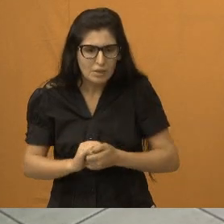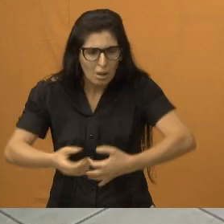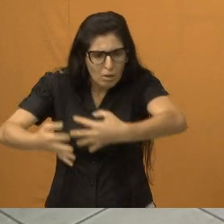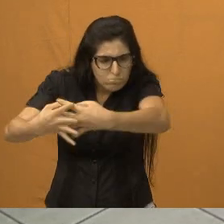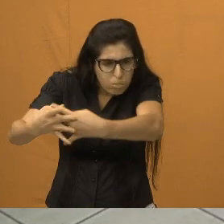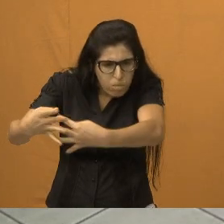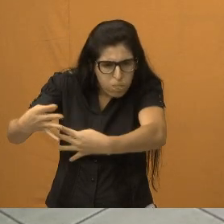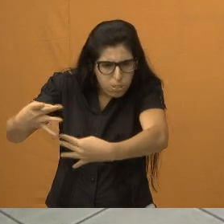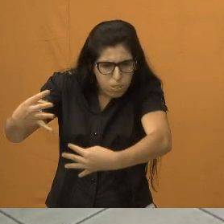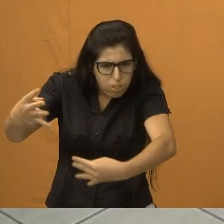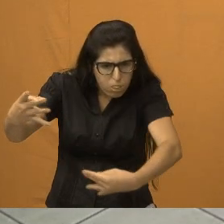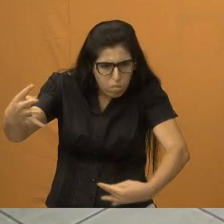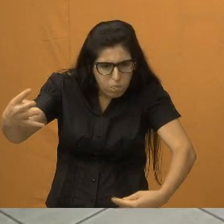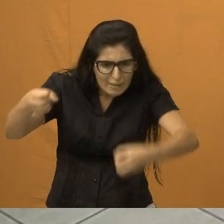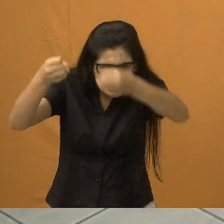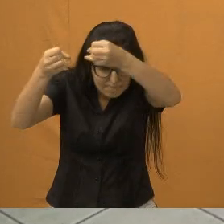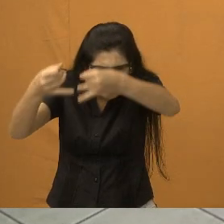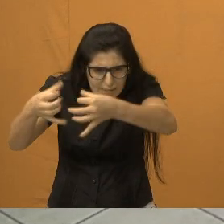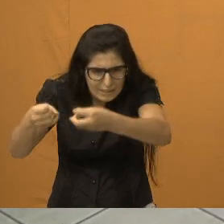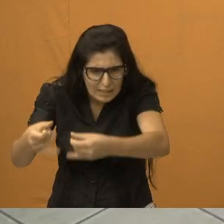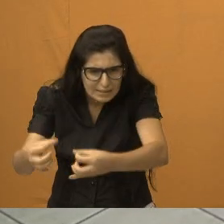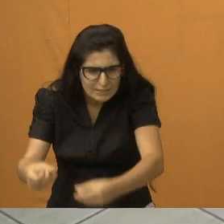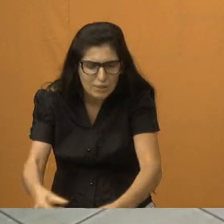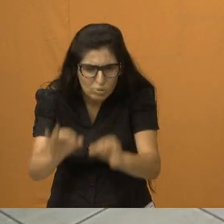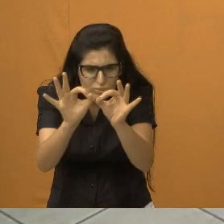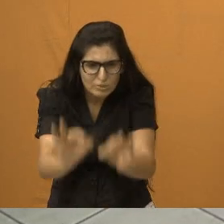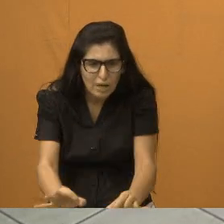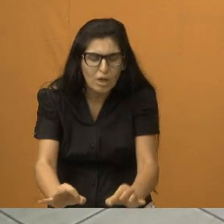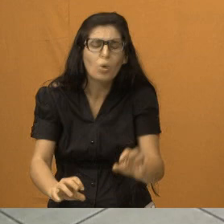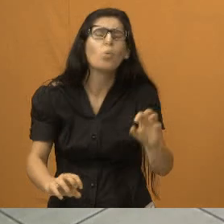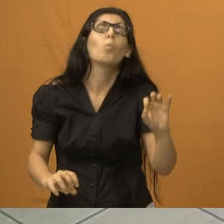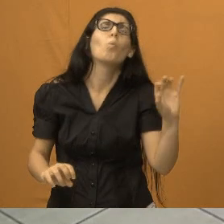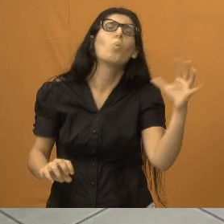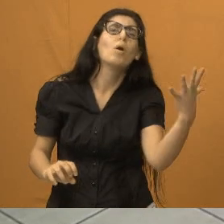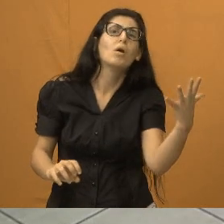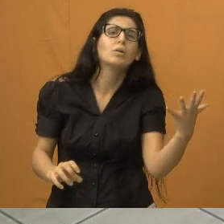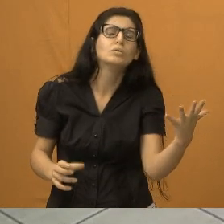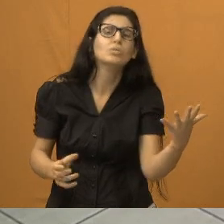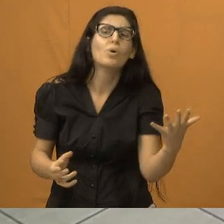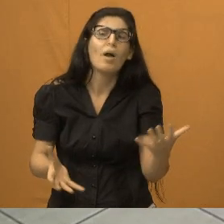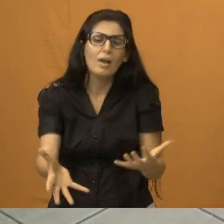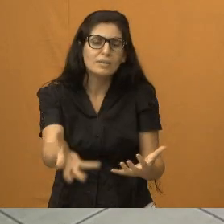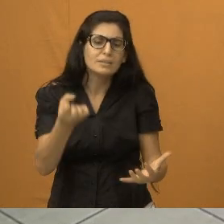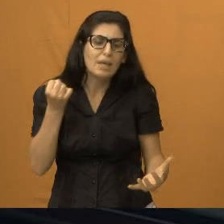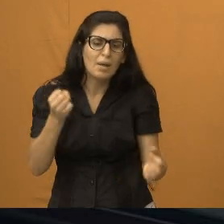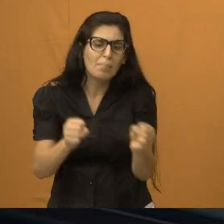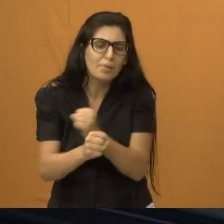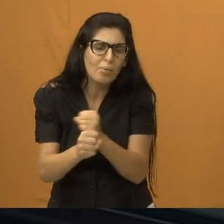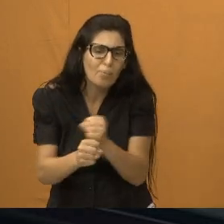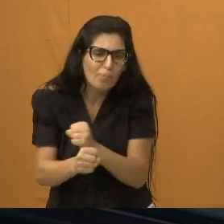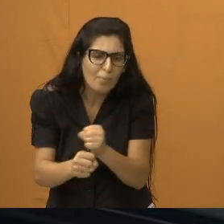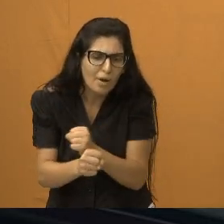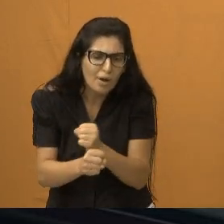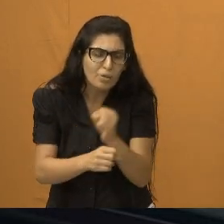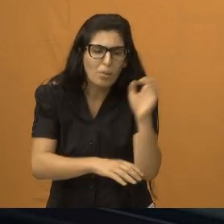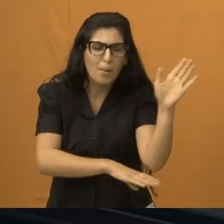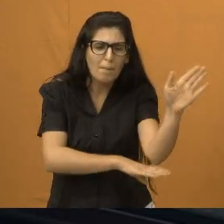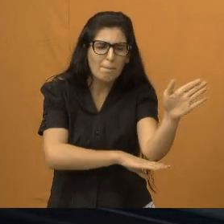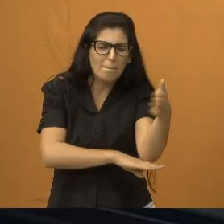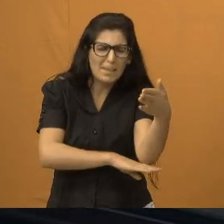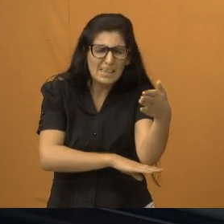detalhado quanto que recebe no ano a pedágio. O quê? Aquela pedágio que tem